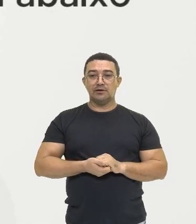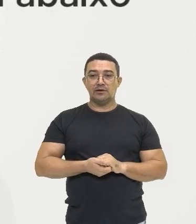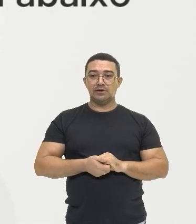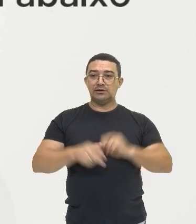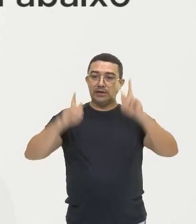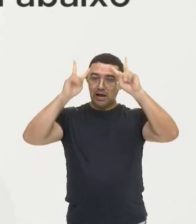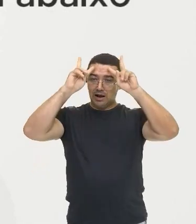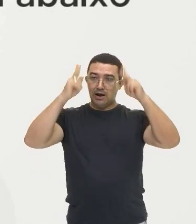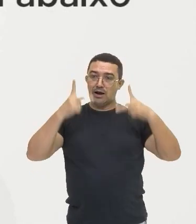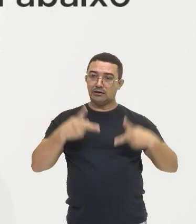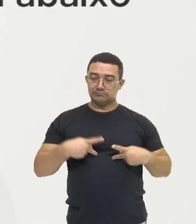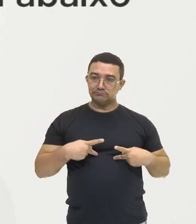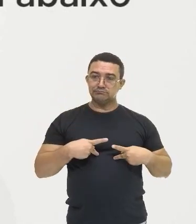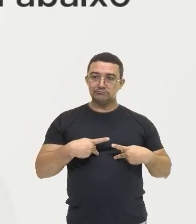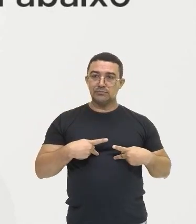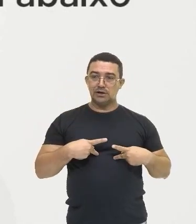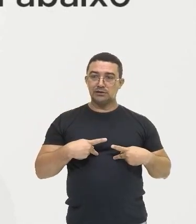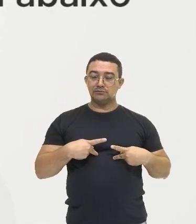IDH baixo,